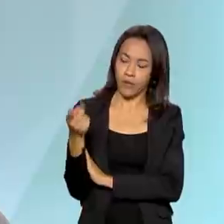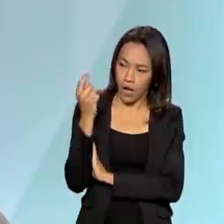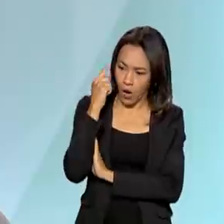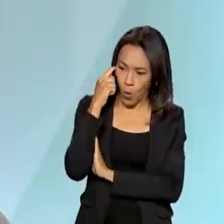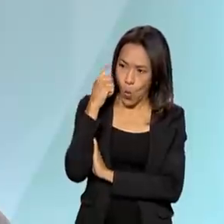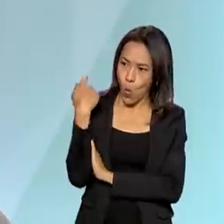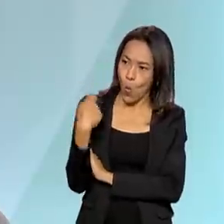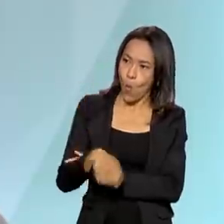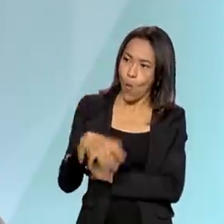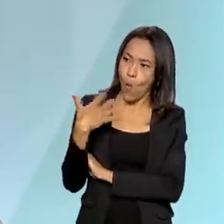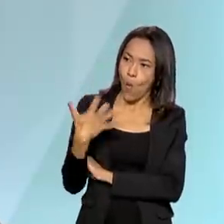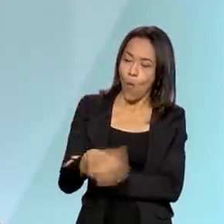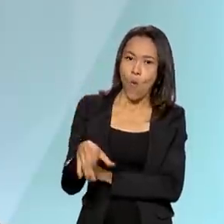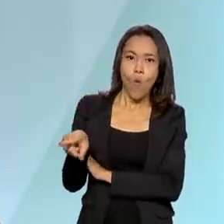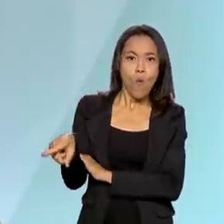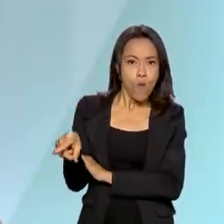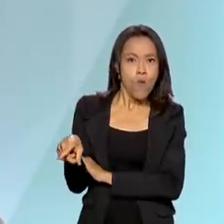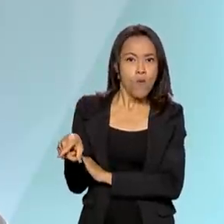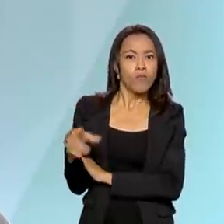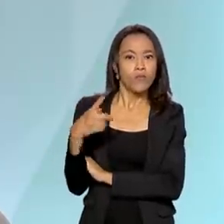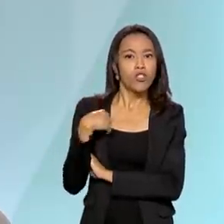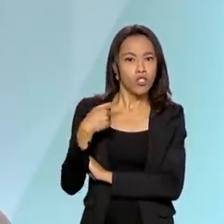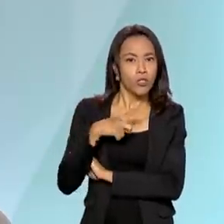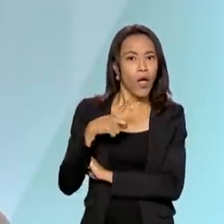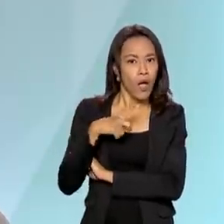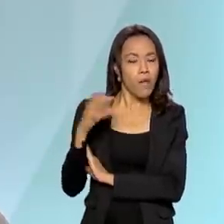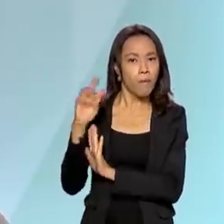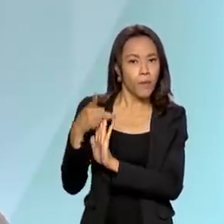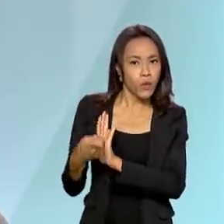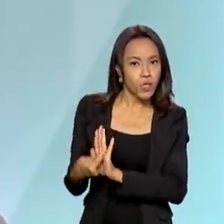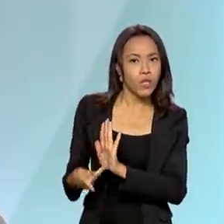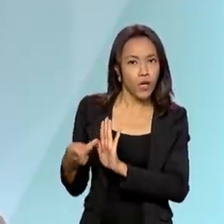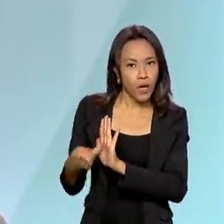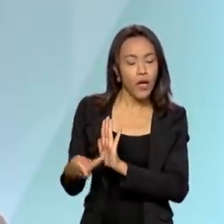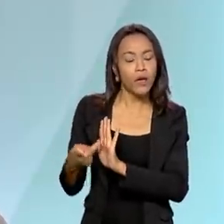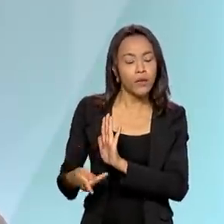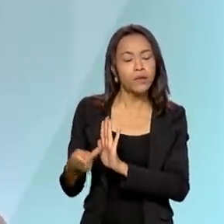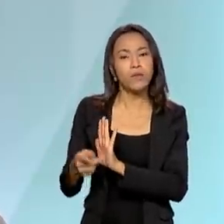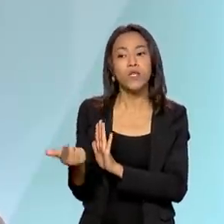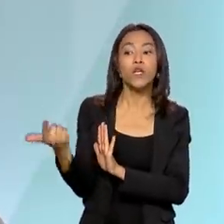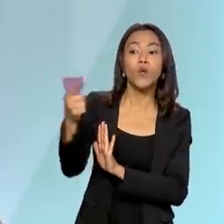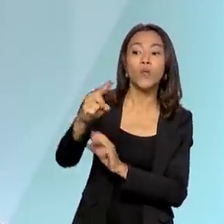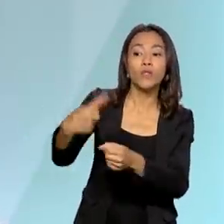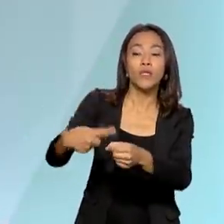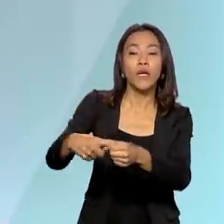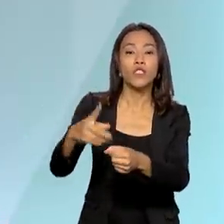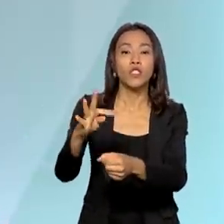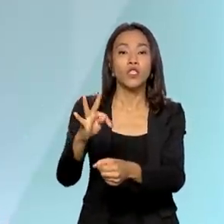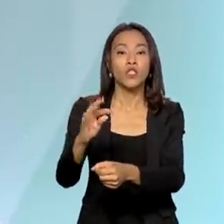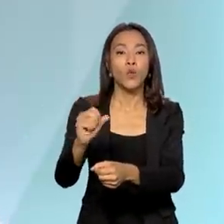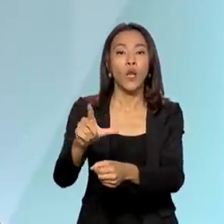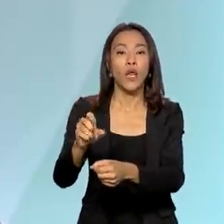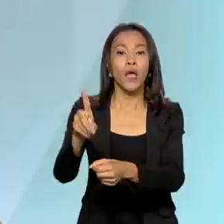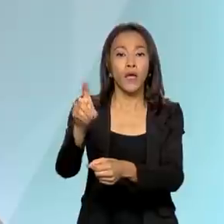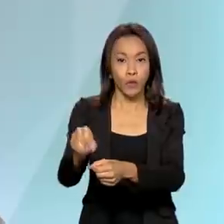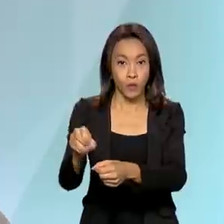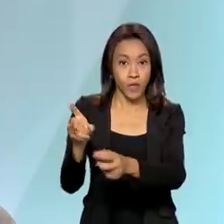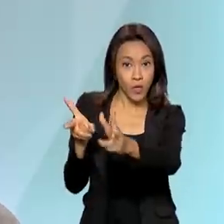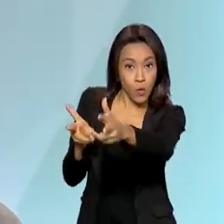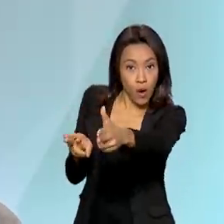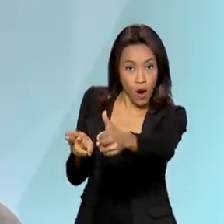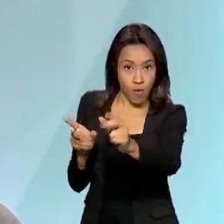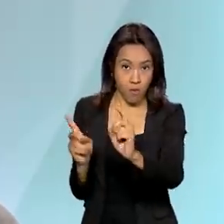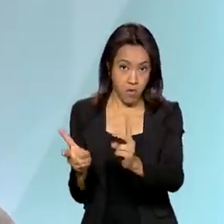capacidade de geração de projetos. Agora, em Toledo, também tem a participação dessa tecnologia de Itaipu.